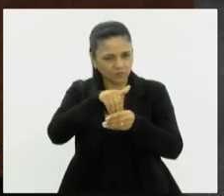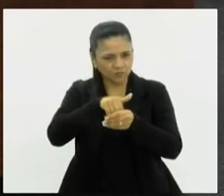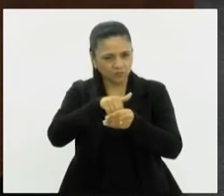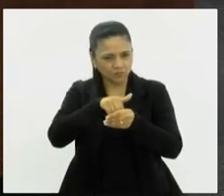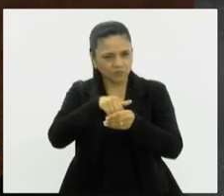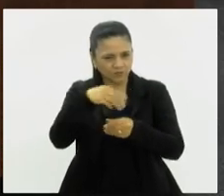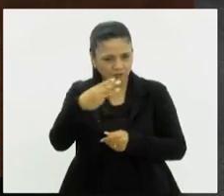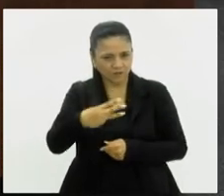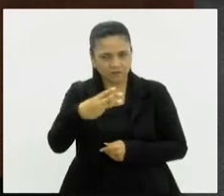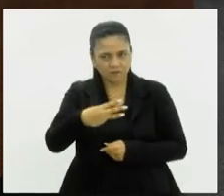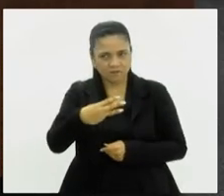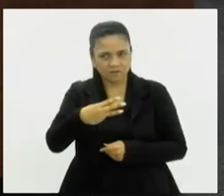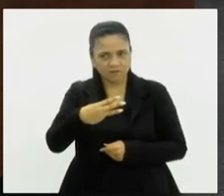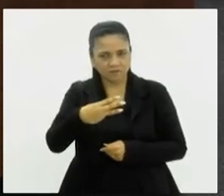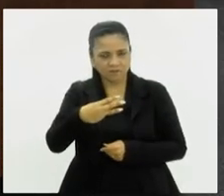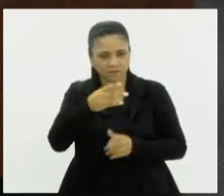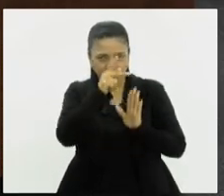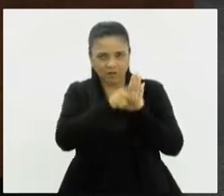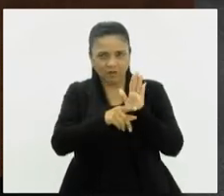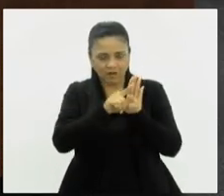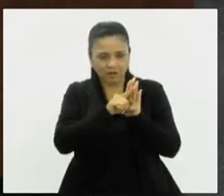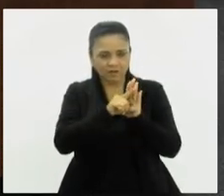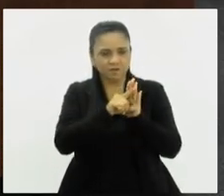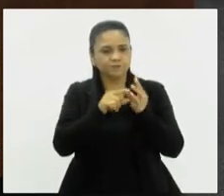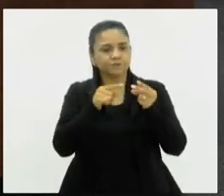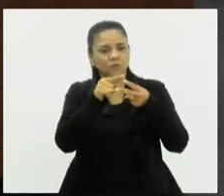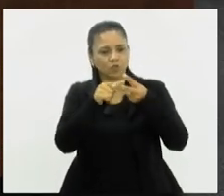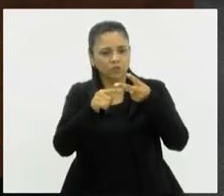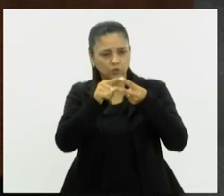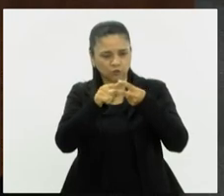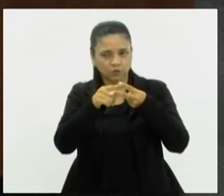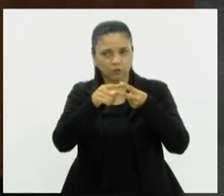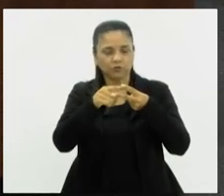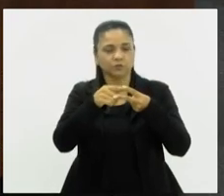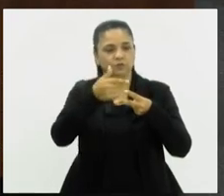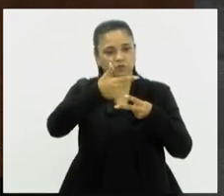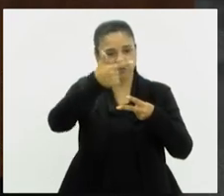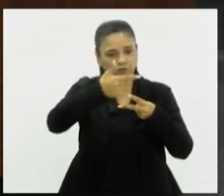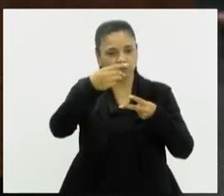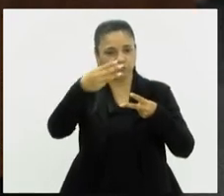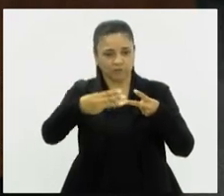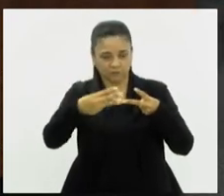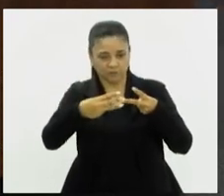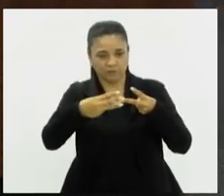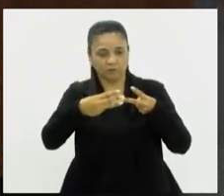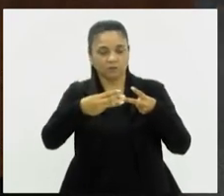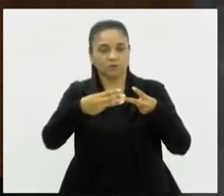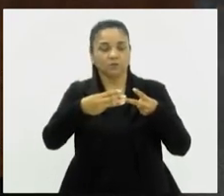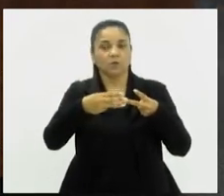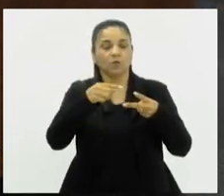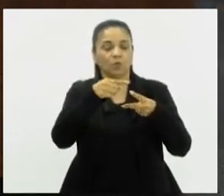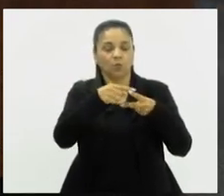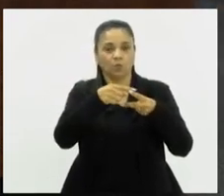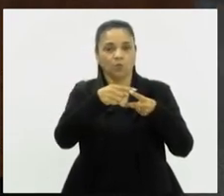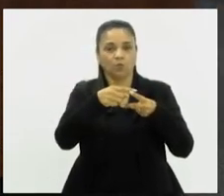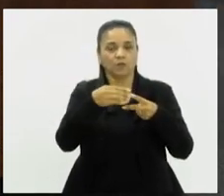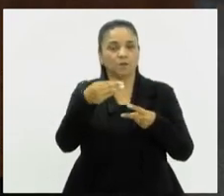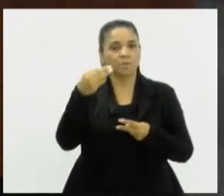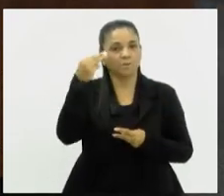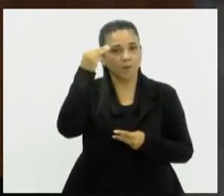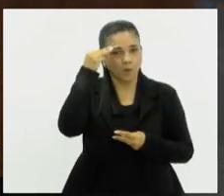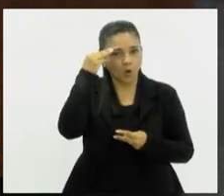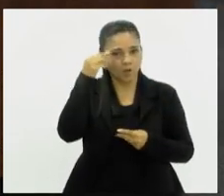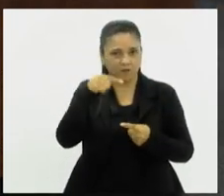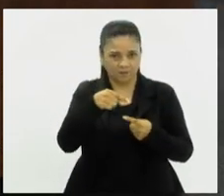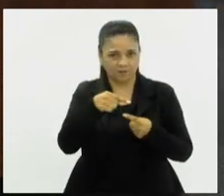é? Mas tanto um quanto o outro, um em memória e o outro em vida, são pessoas